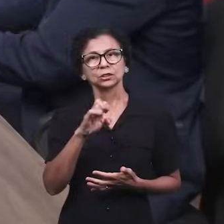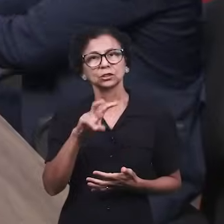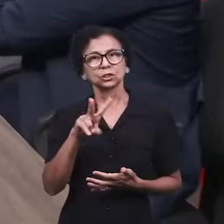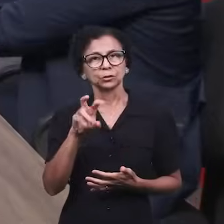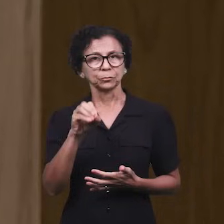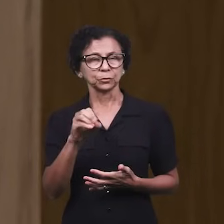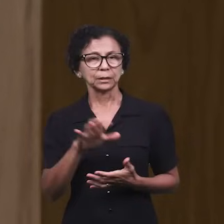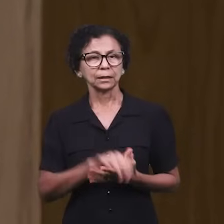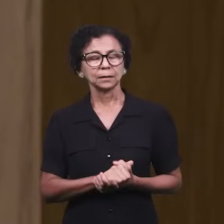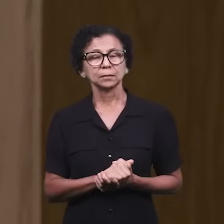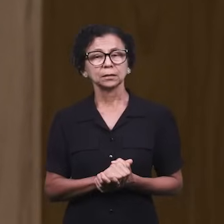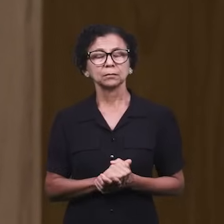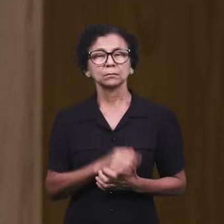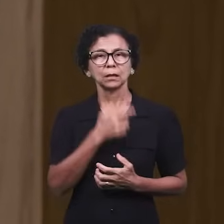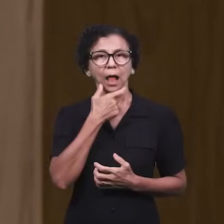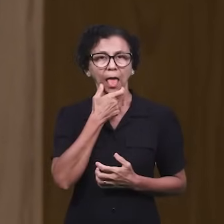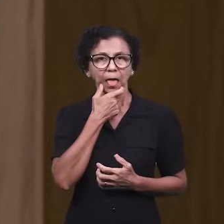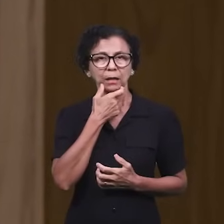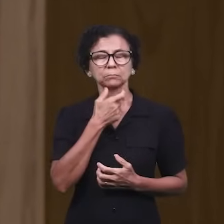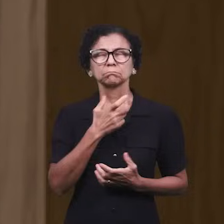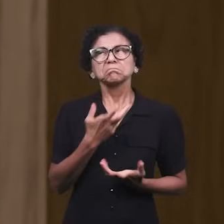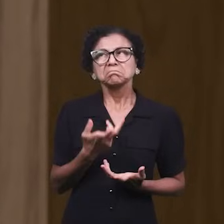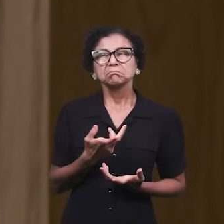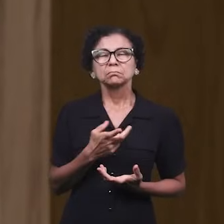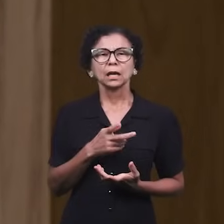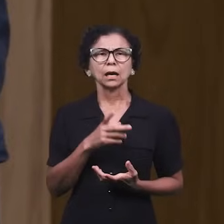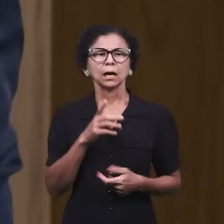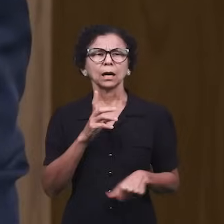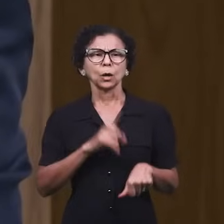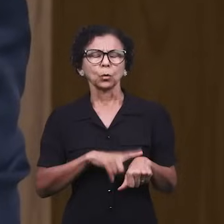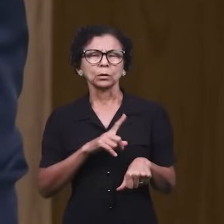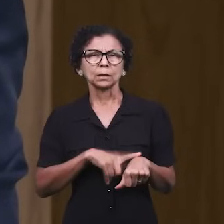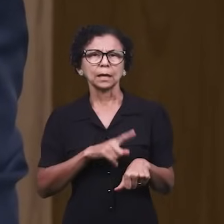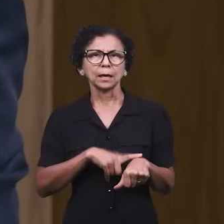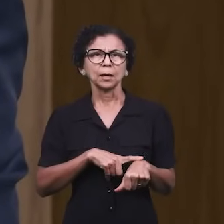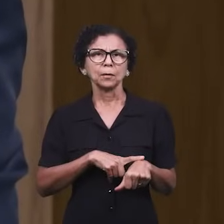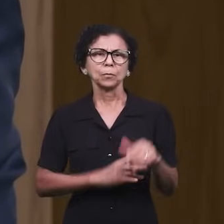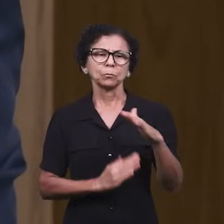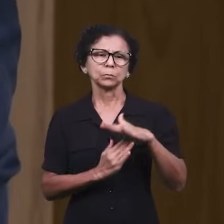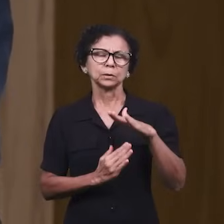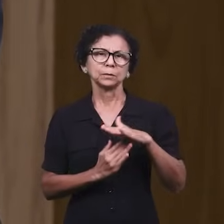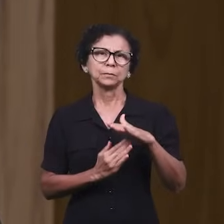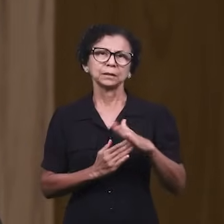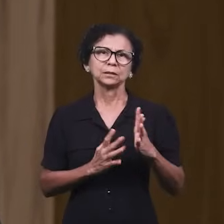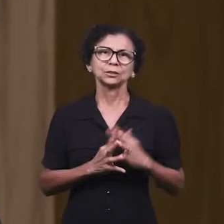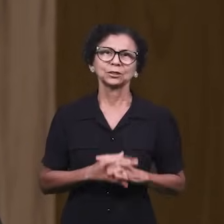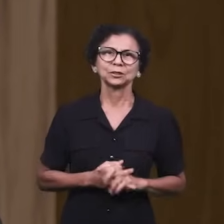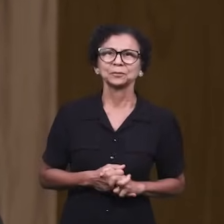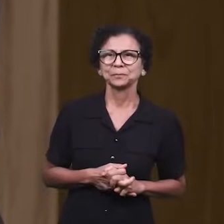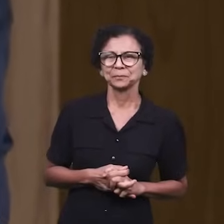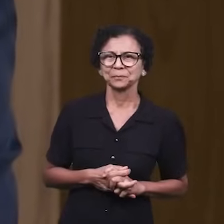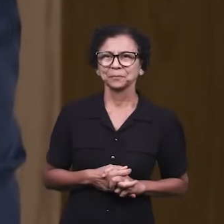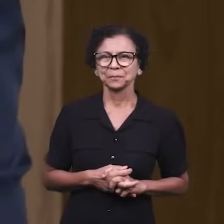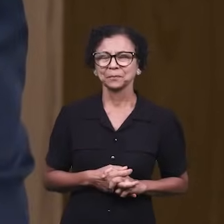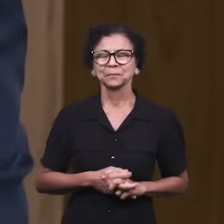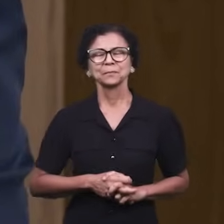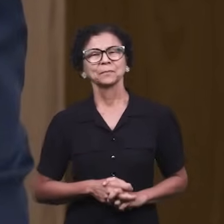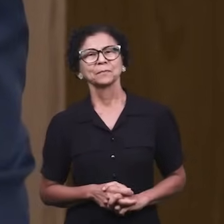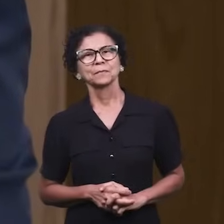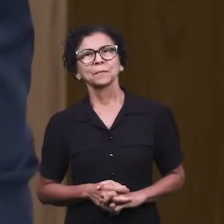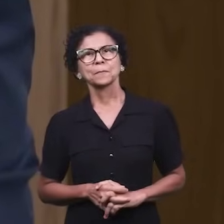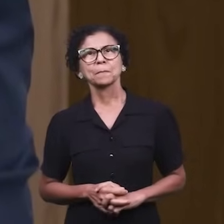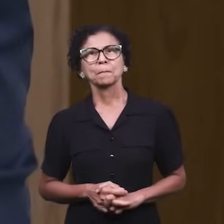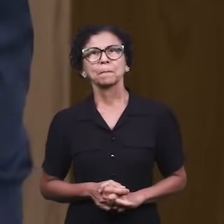era absoluto. Então, mas que na obra criadora, nada é absoluto, tudo é